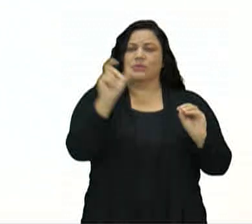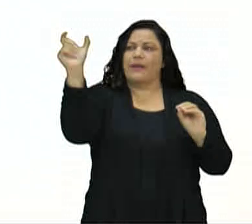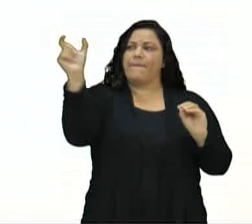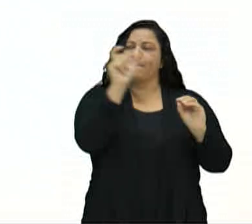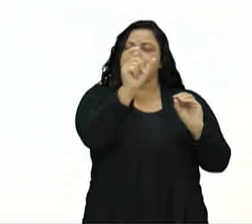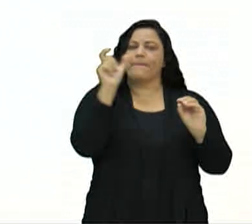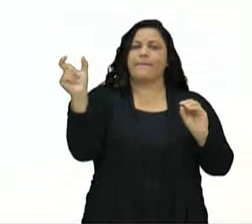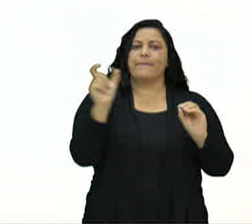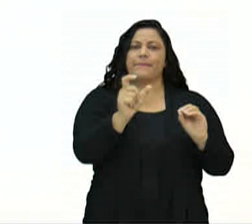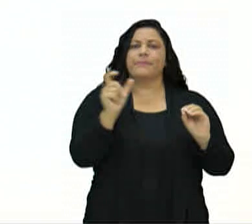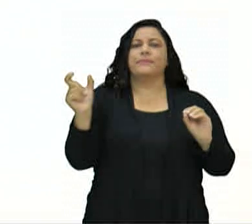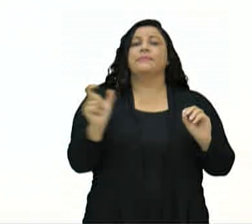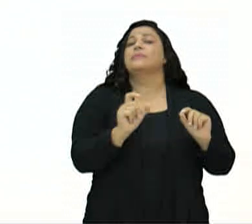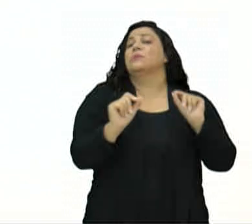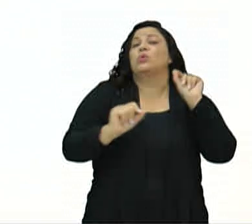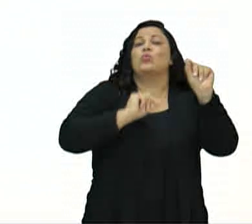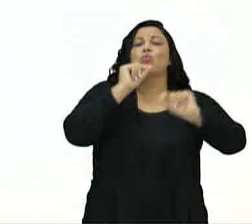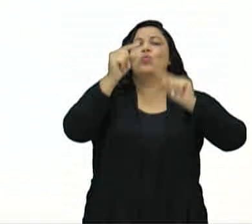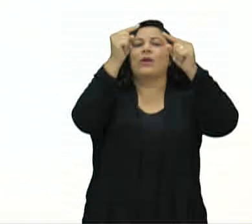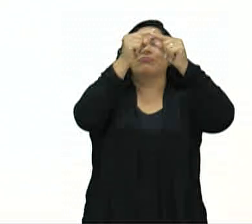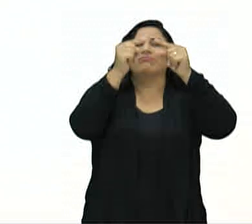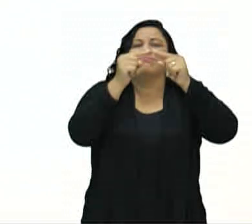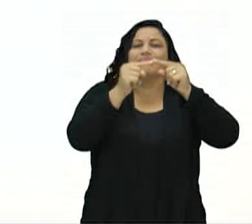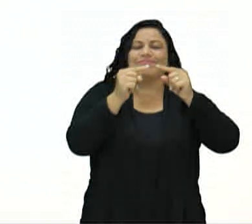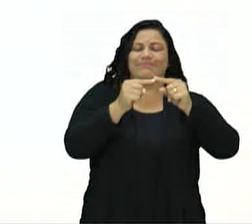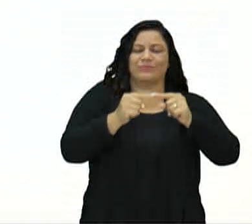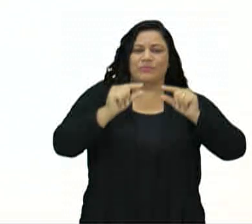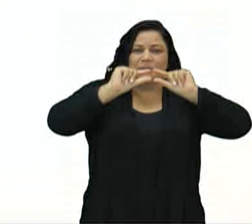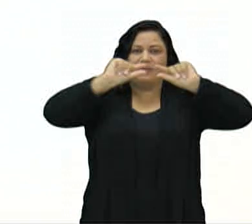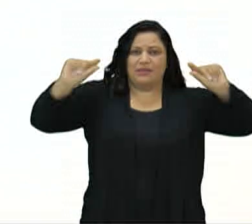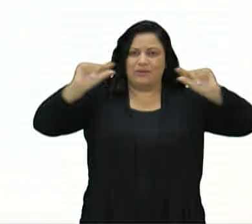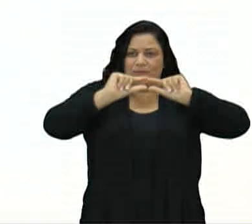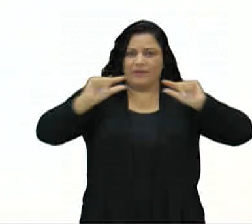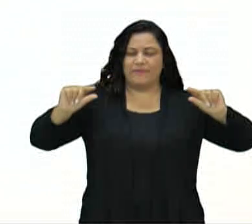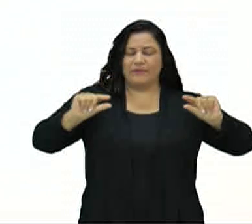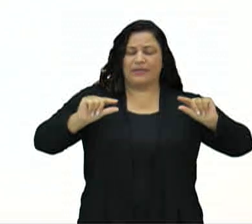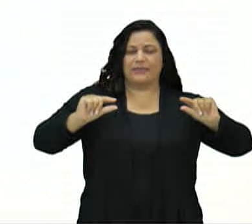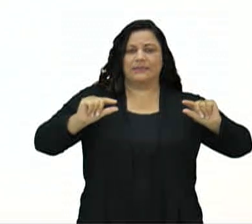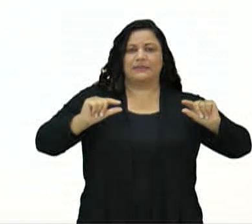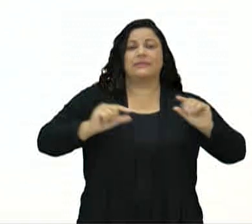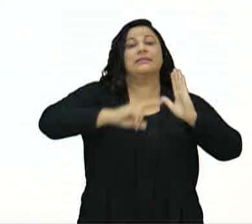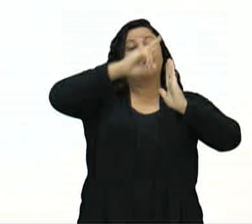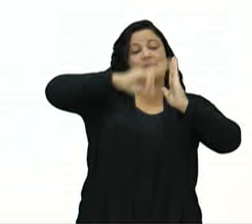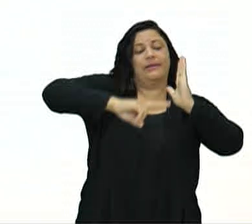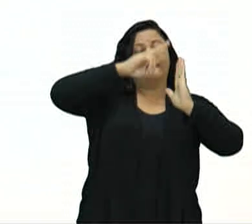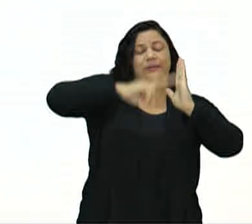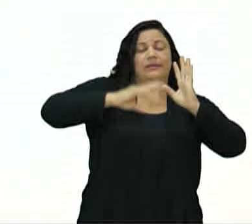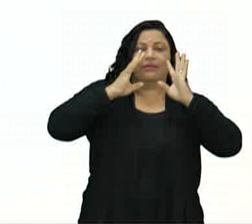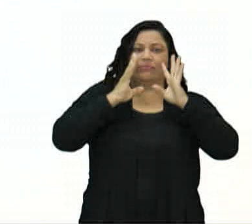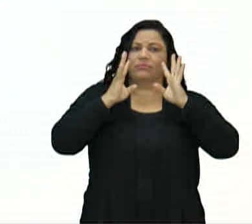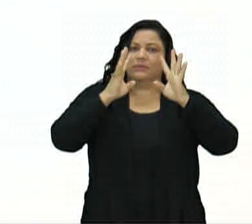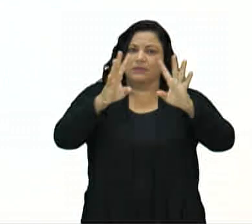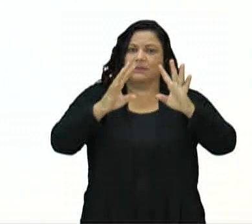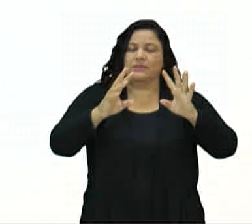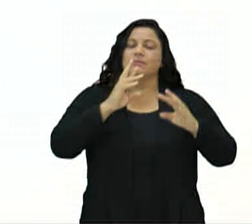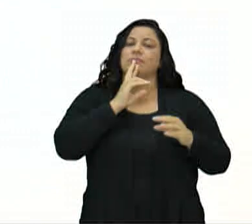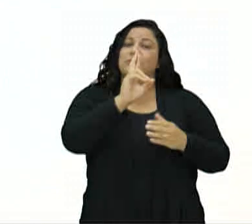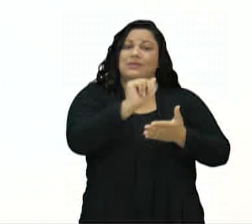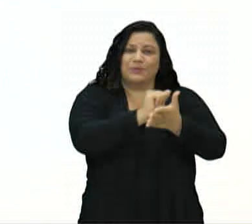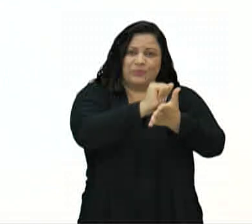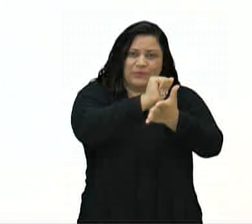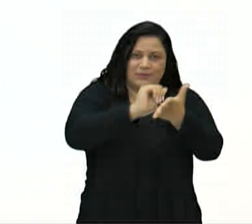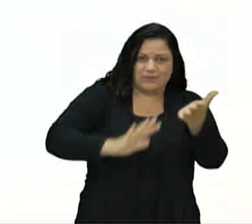palavrinhas. Observe aí que palavra faz sentido na frase, leia com atenção, realize a atividade e logo voltamos